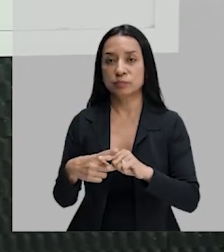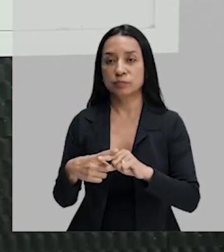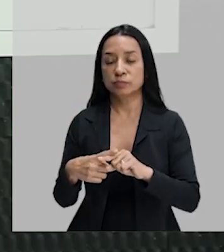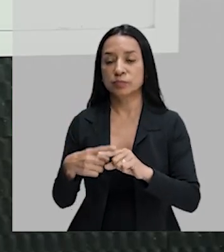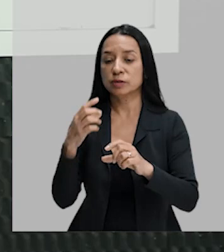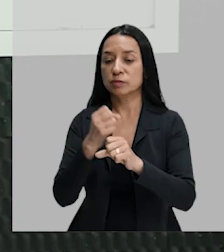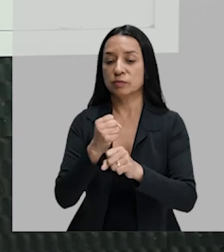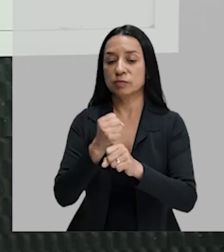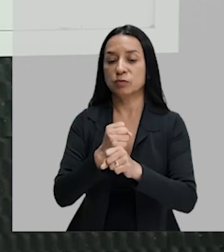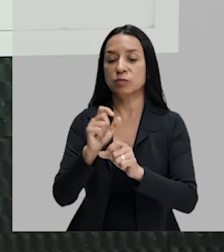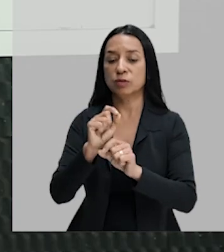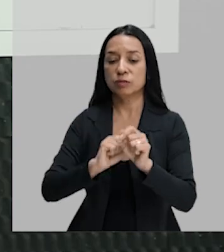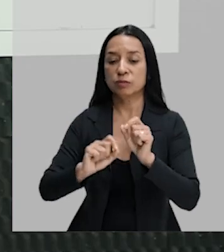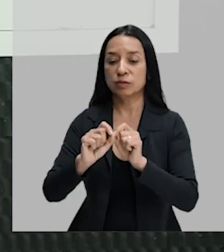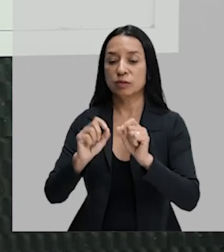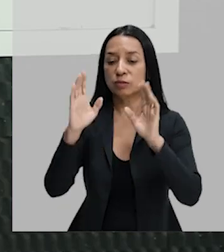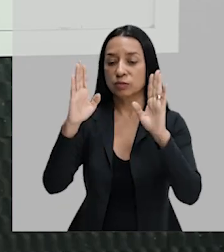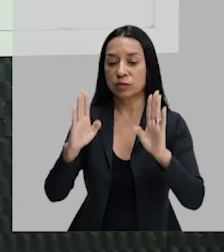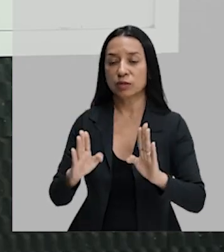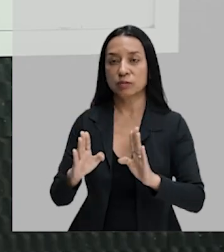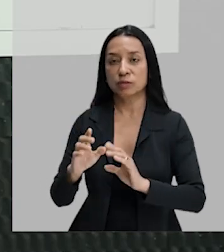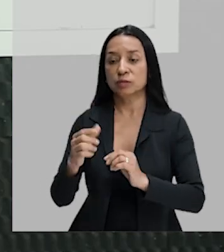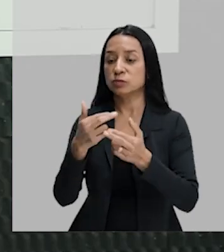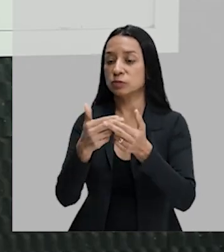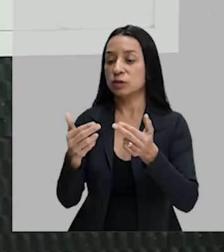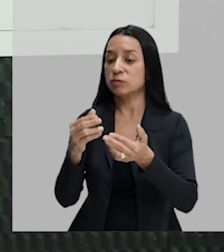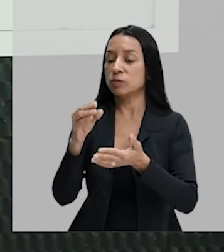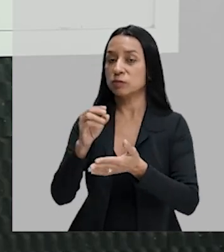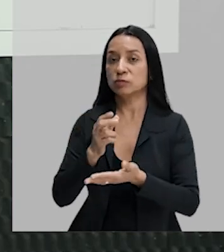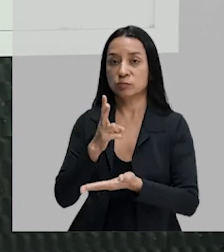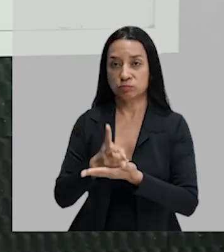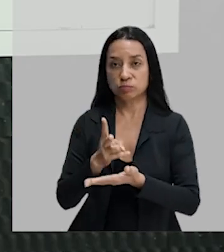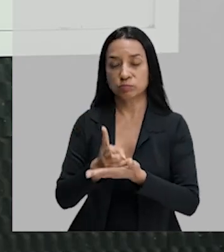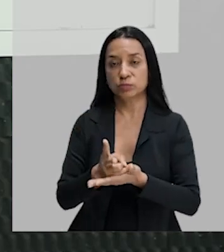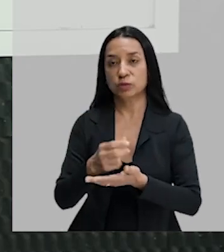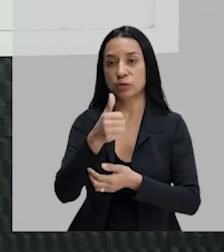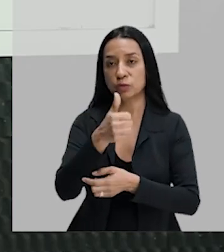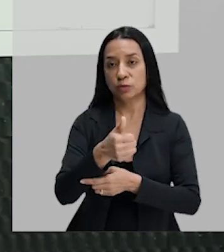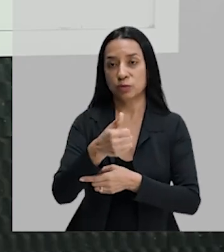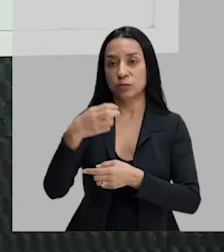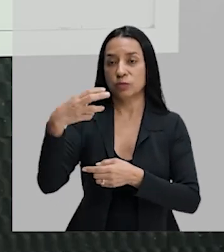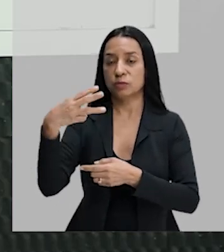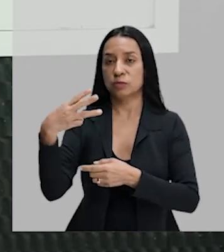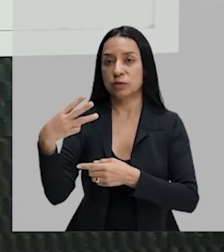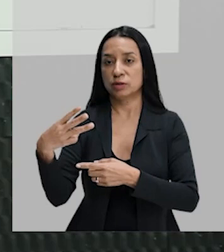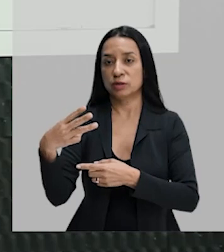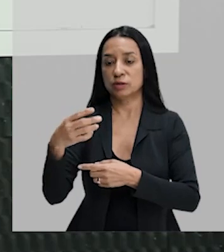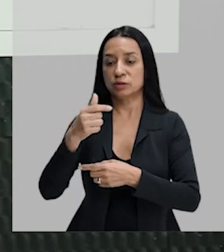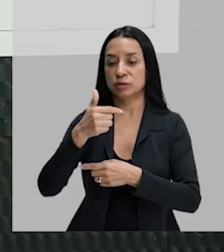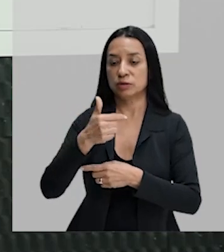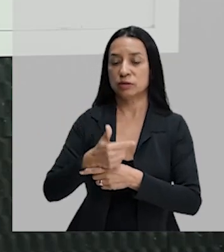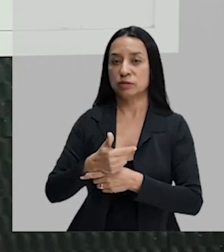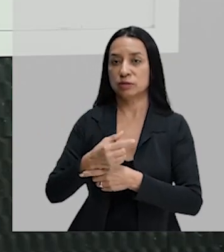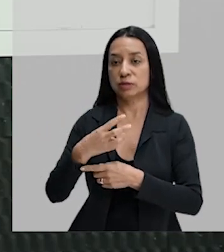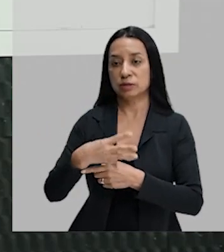você vai Calcular o determinante dos elementos que sobraram né um três três dois